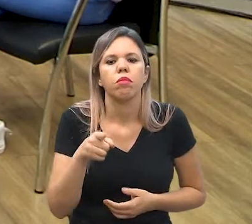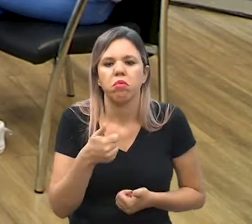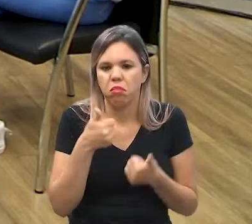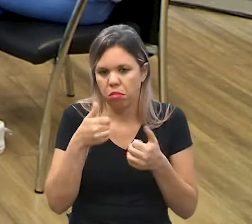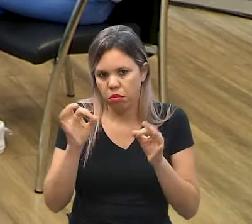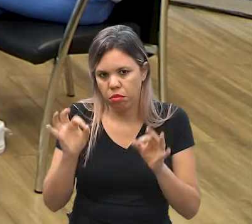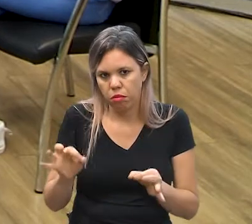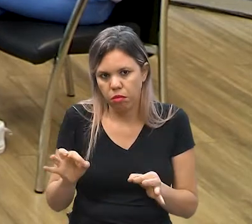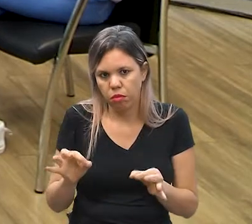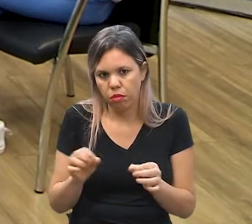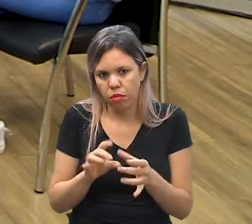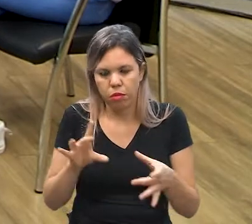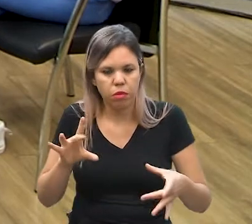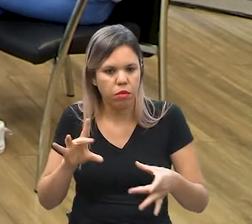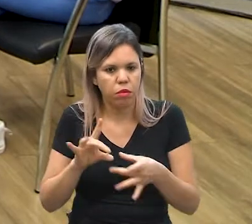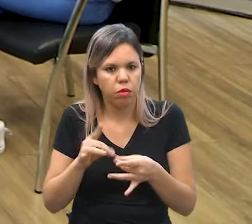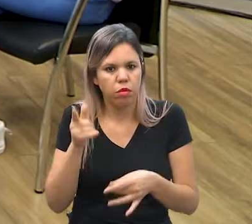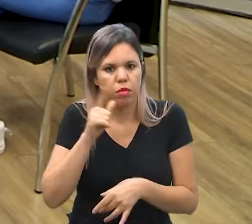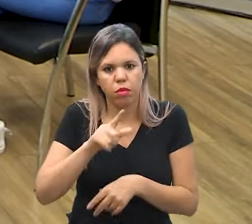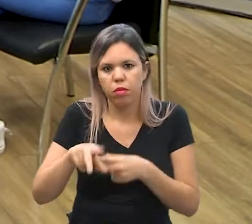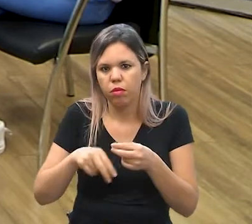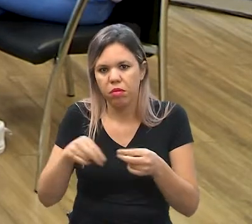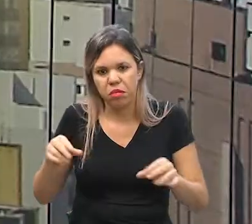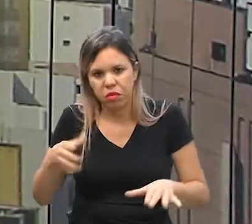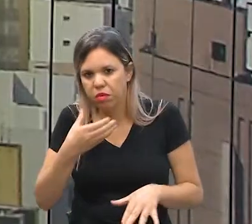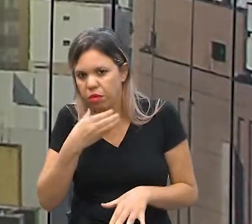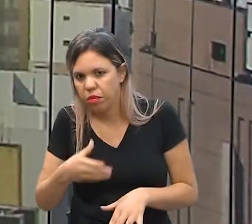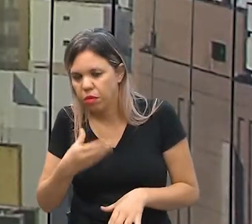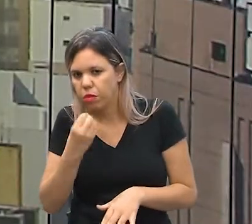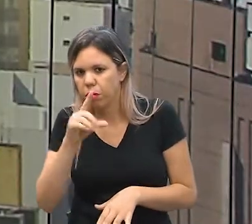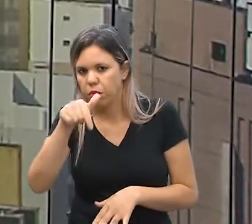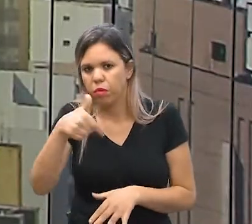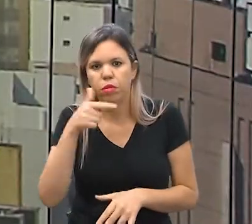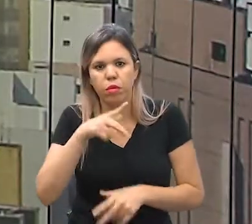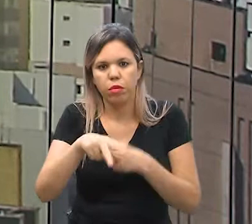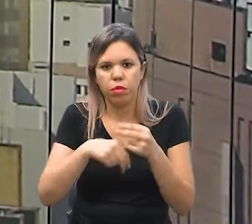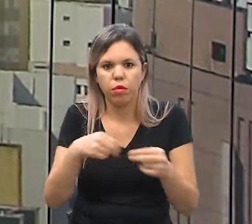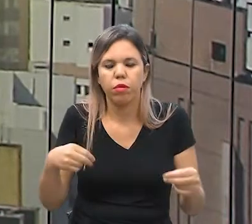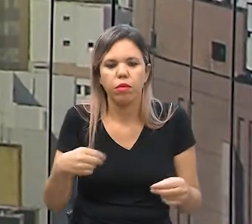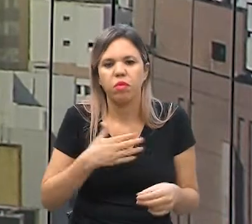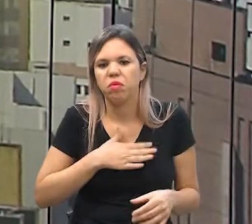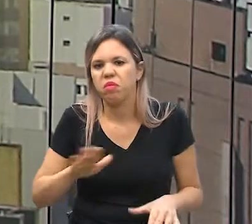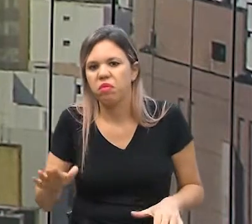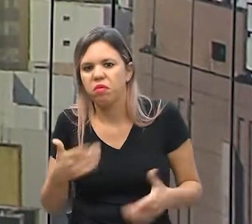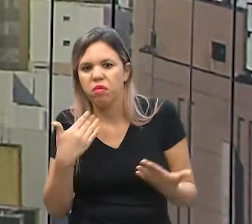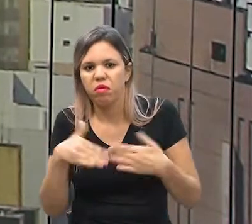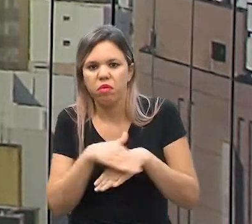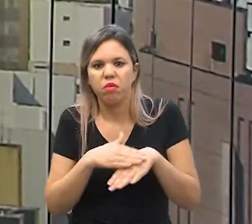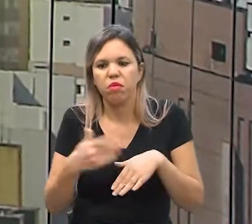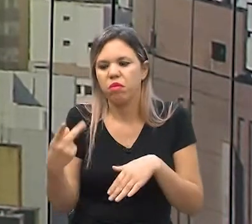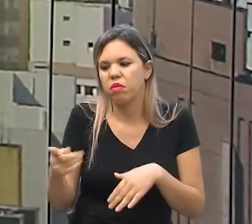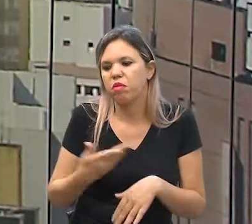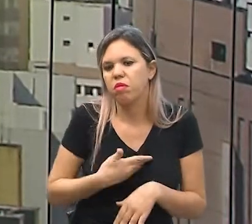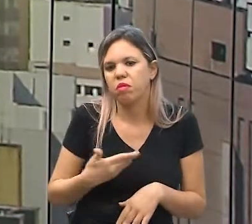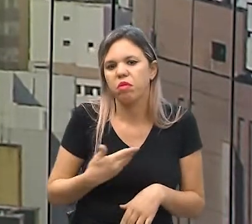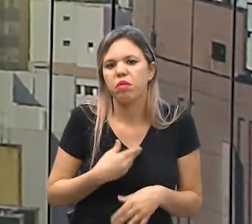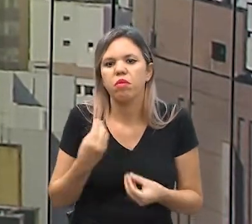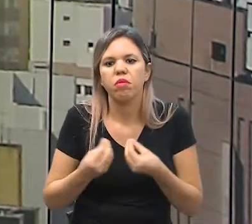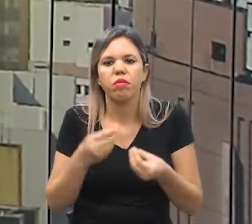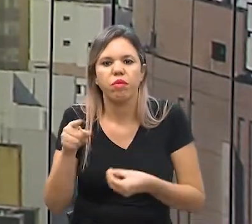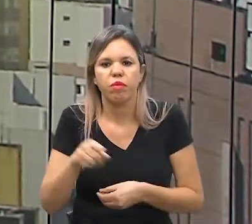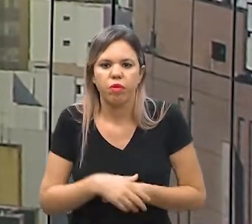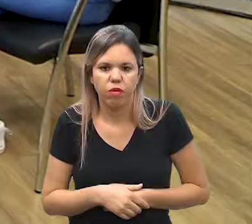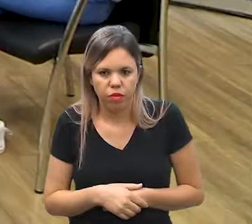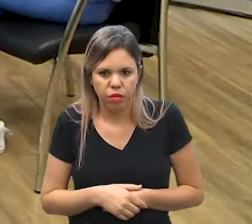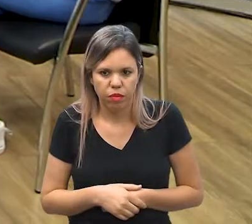bem fazer essa concessão? Bom, não vou ganhar de Natal, mas vou ganhar um bom presente. Ou você não gostava, conversava com os outros amigos? Como é que era para